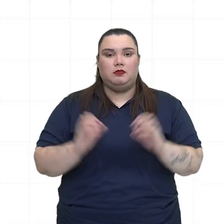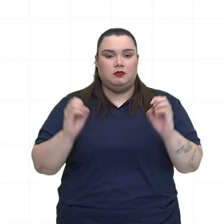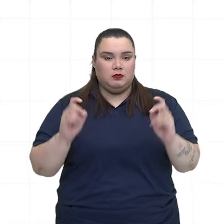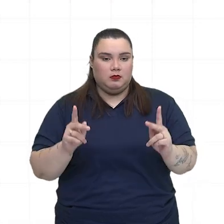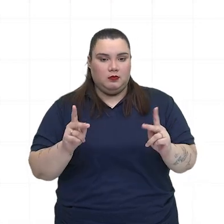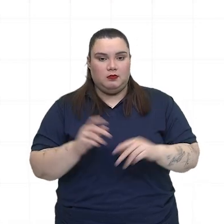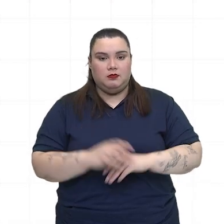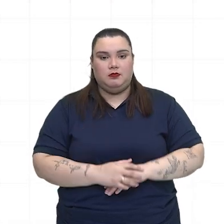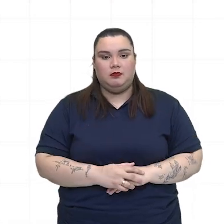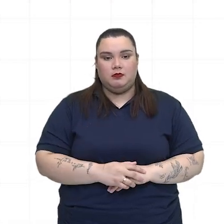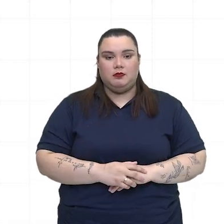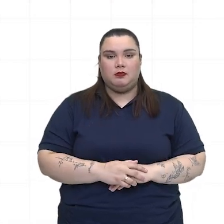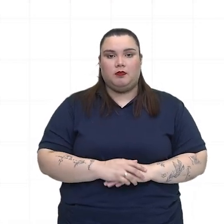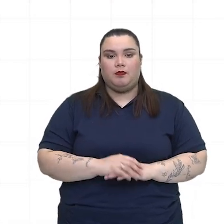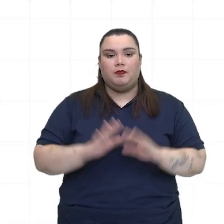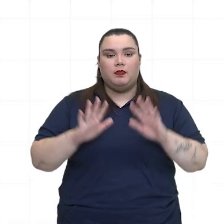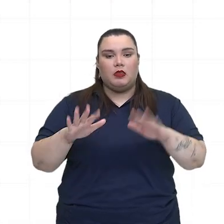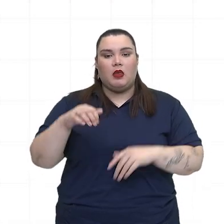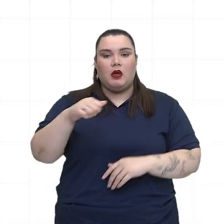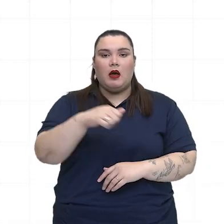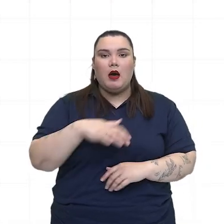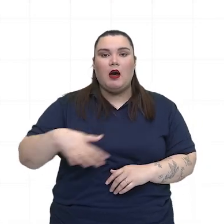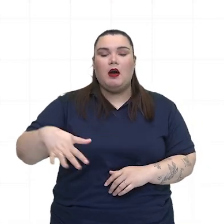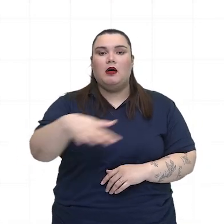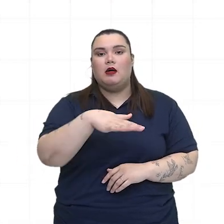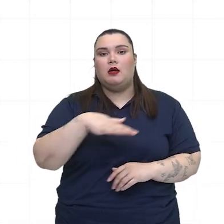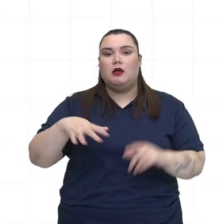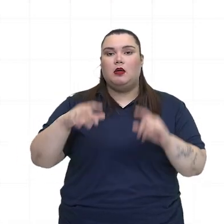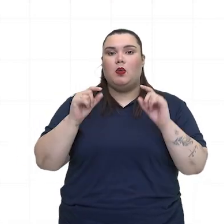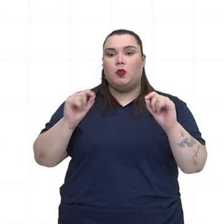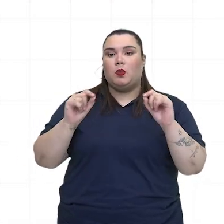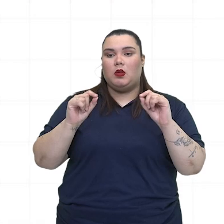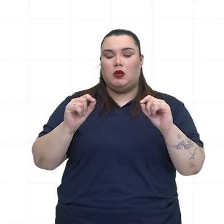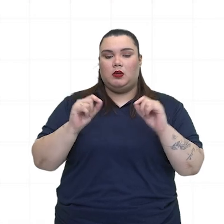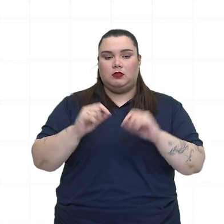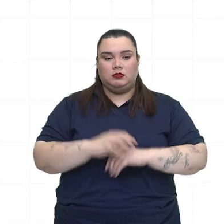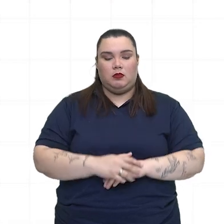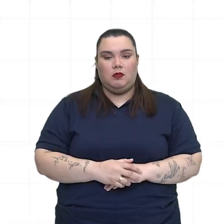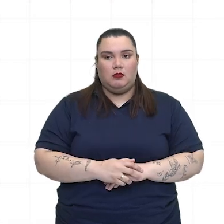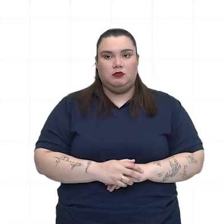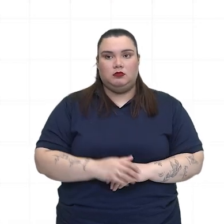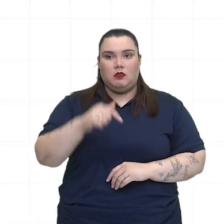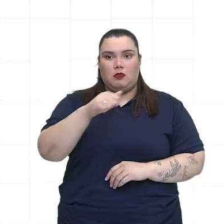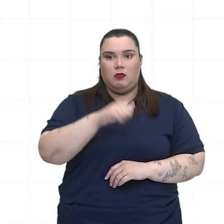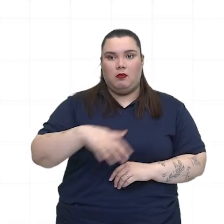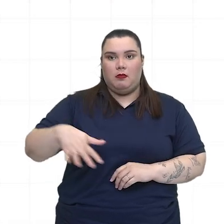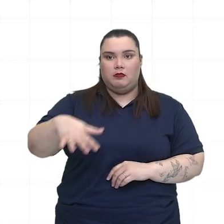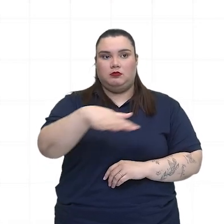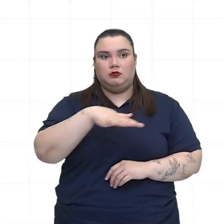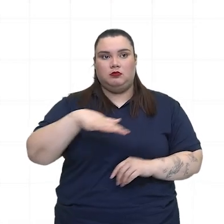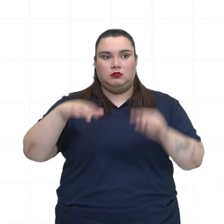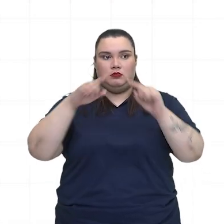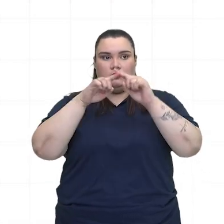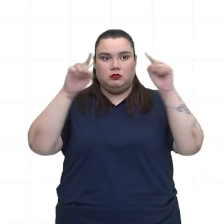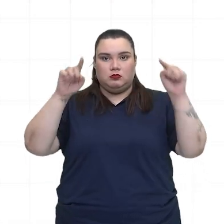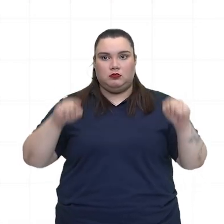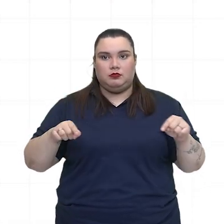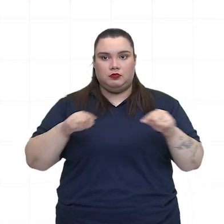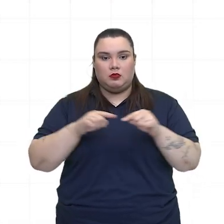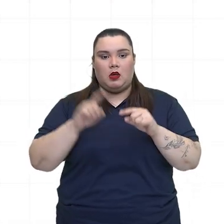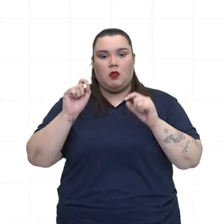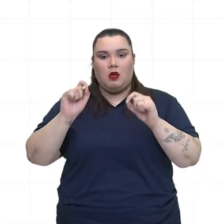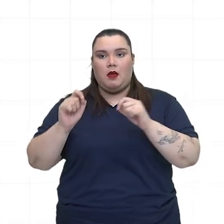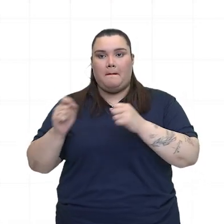Aí, o que é a área, né, pessoal? A área de um retângulo é dado por base